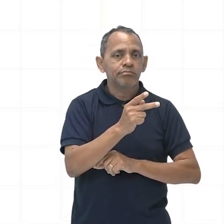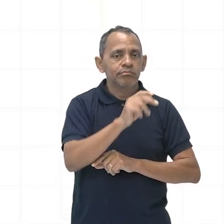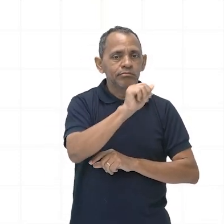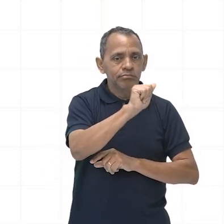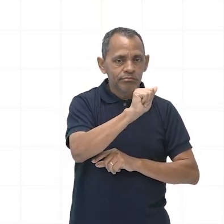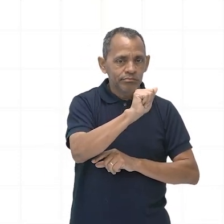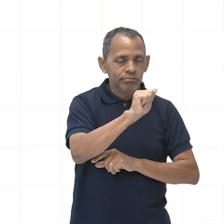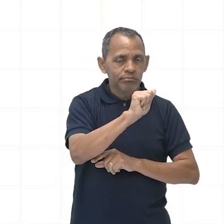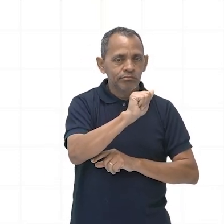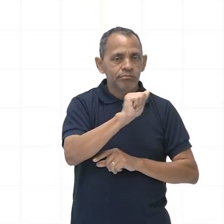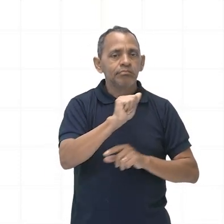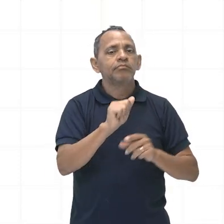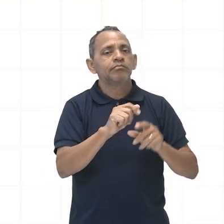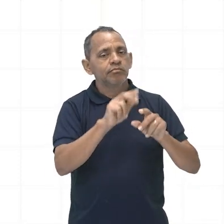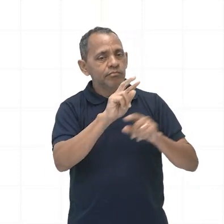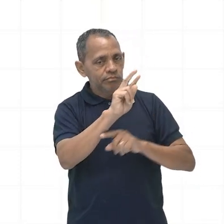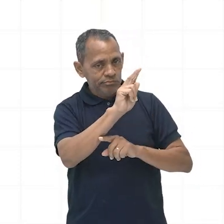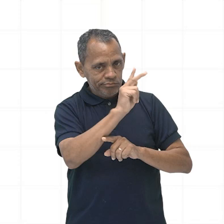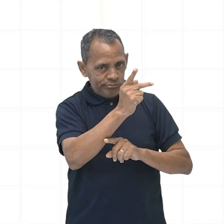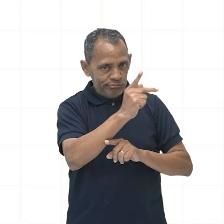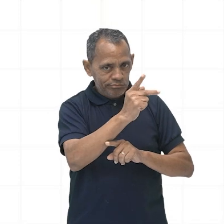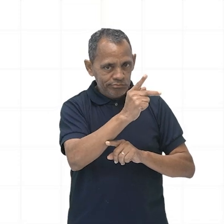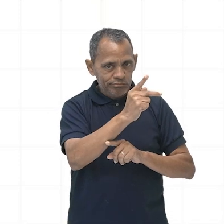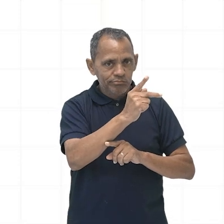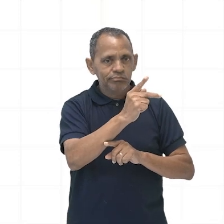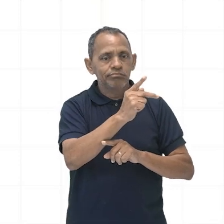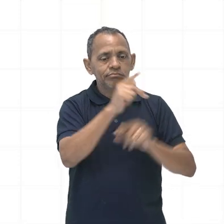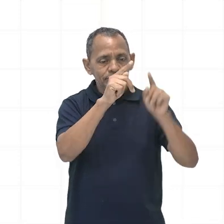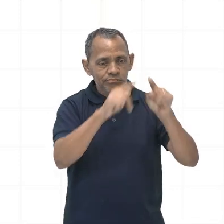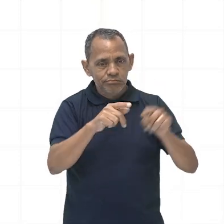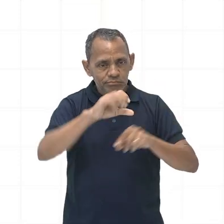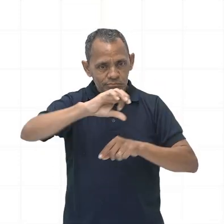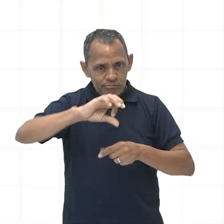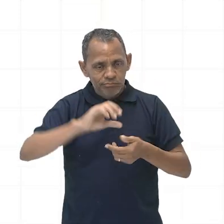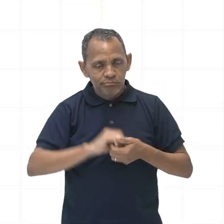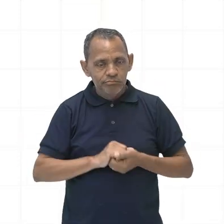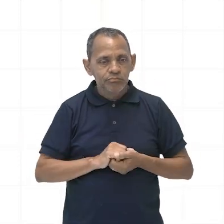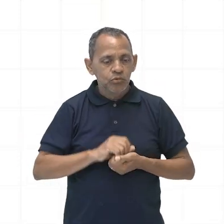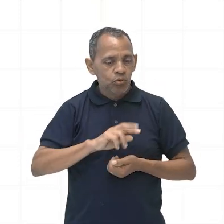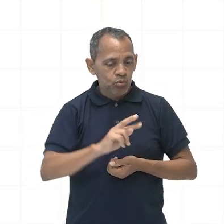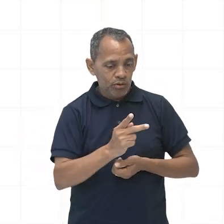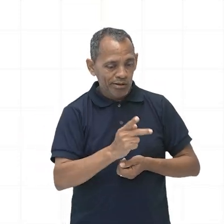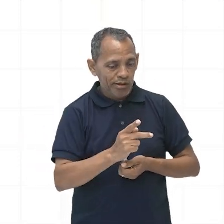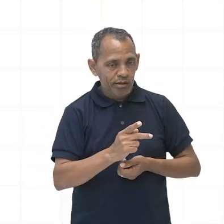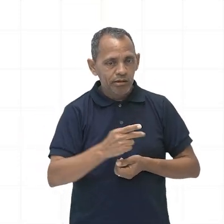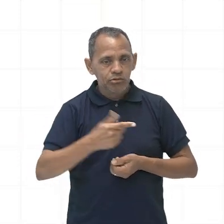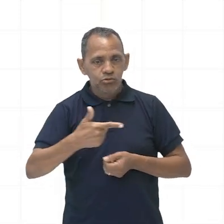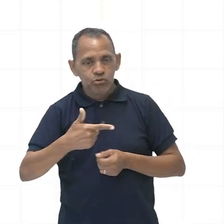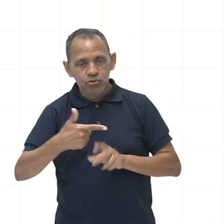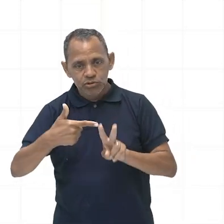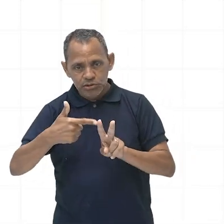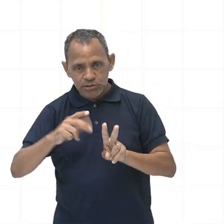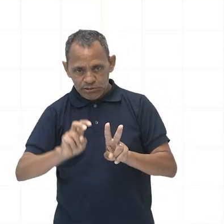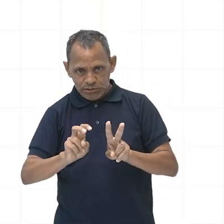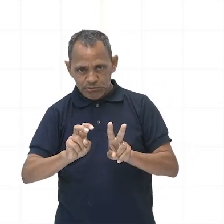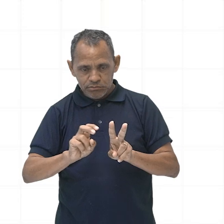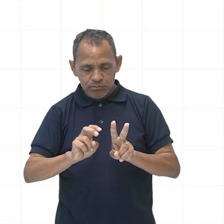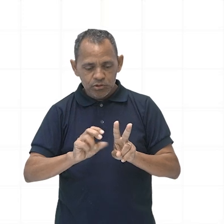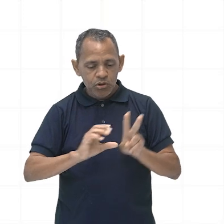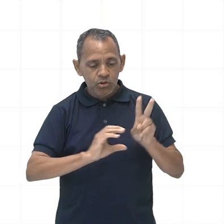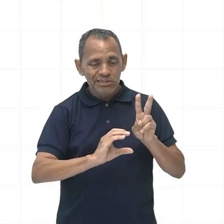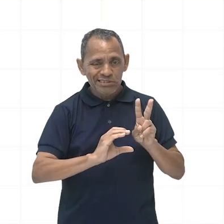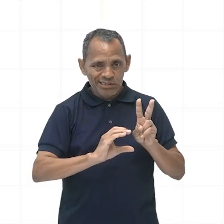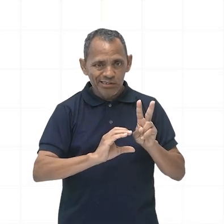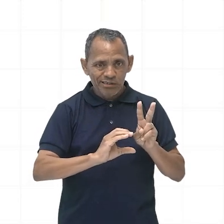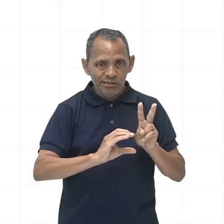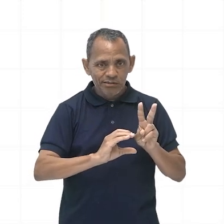é a hipotenusa do triângulo, 9. O H, nós encontramos, é 2 raiz de 5. O C,